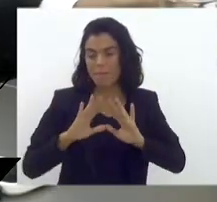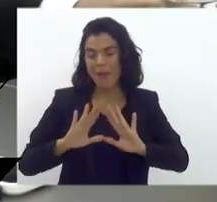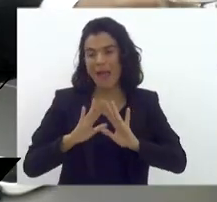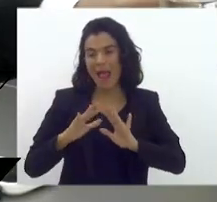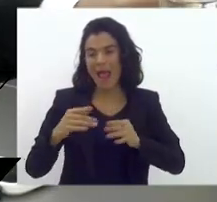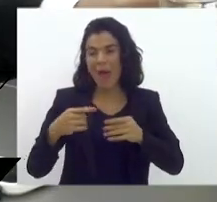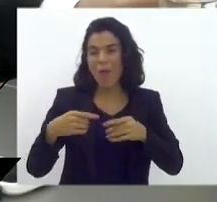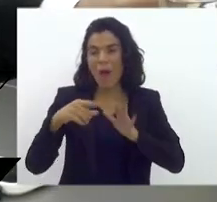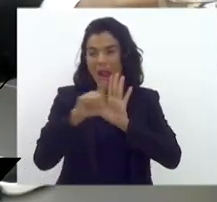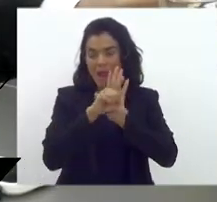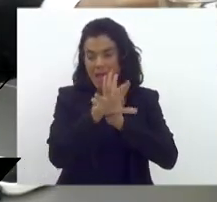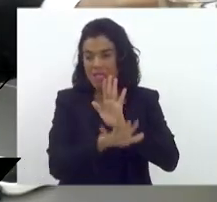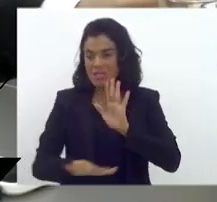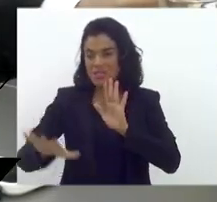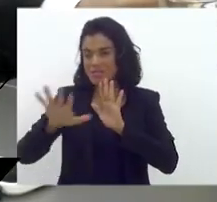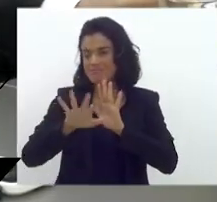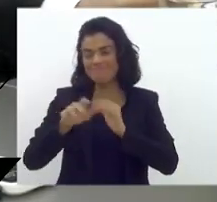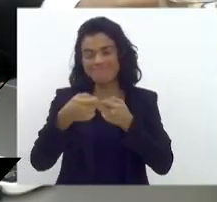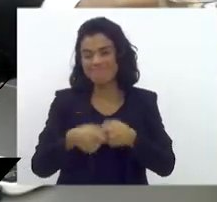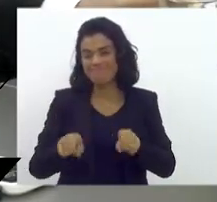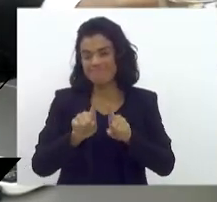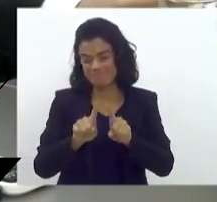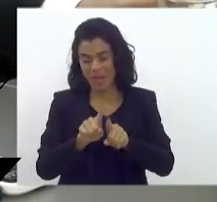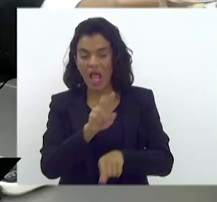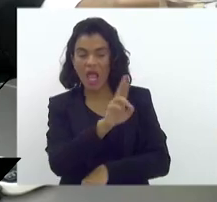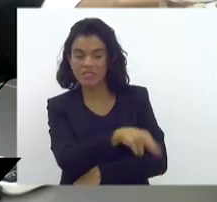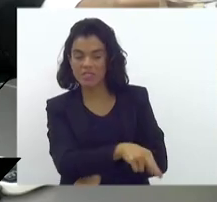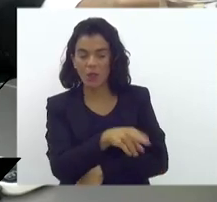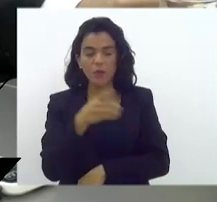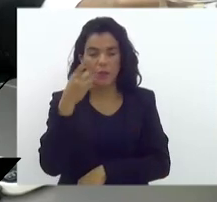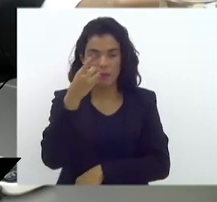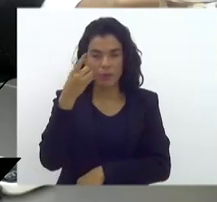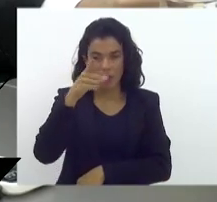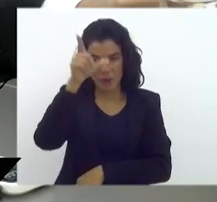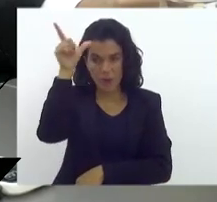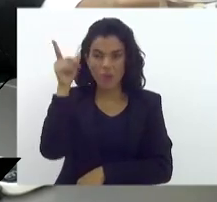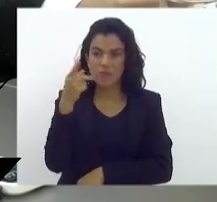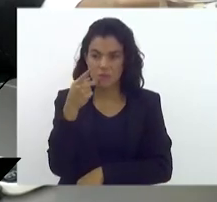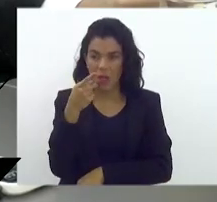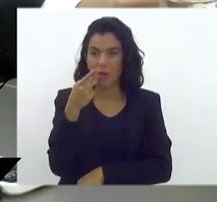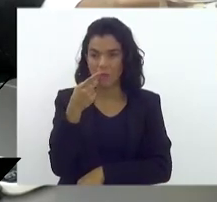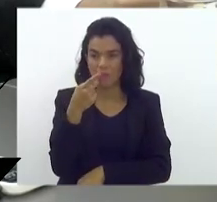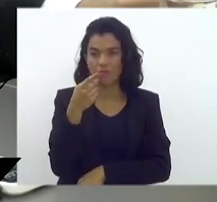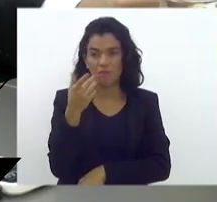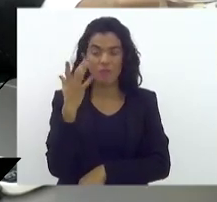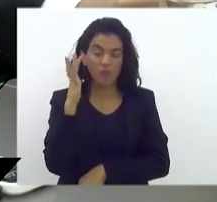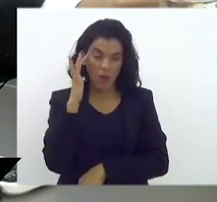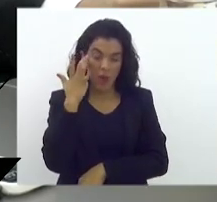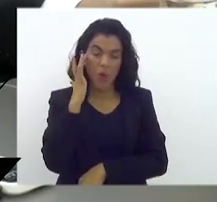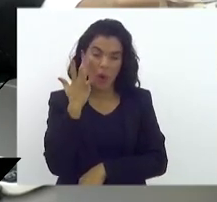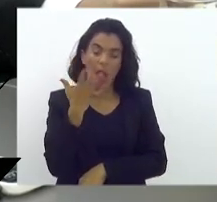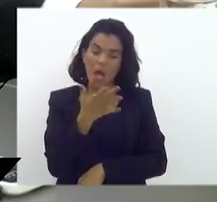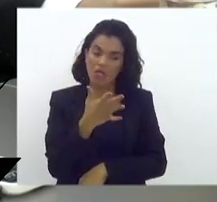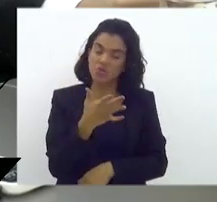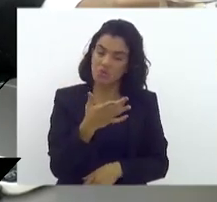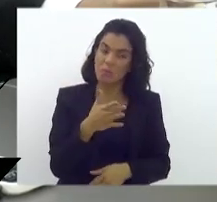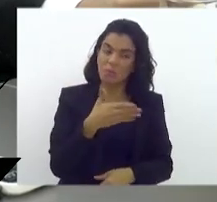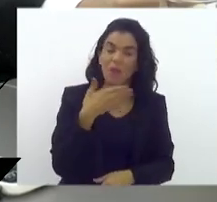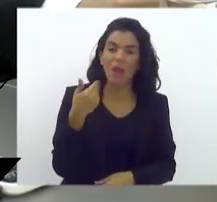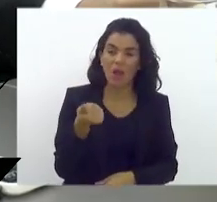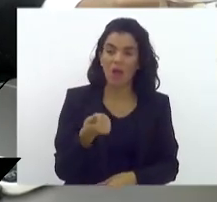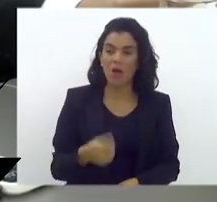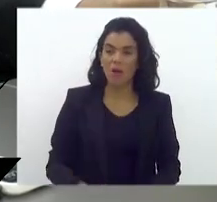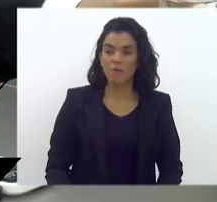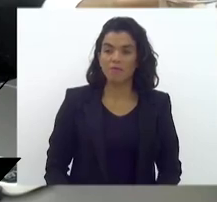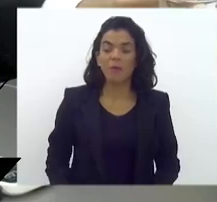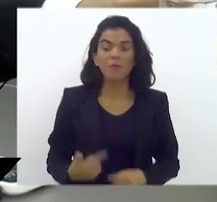genérica, assiste razão o deputado Luiz Paulo levar em consideração, eu acho que pode ser até um entendimento nosso aqui para barrar essa